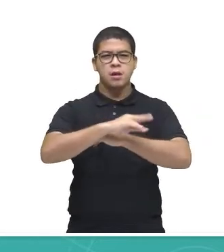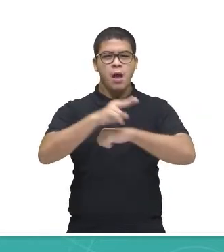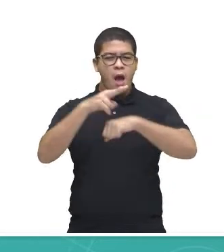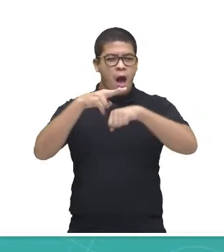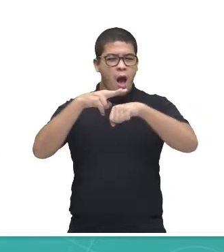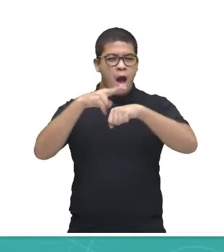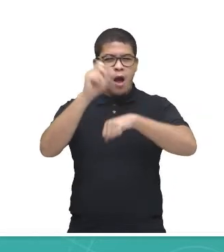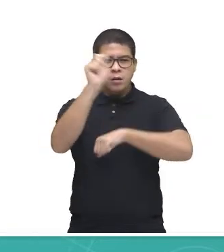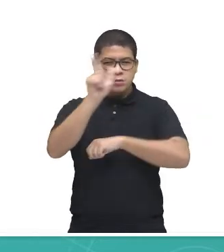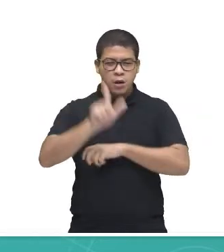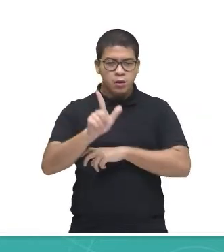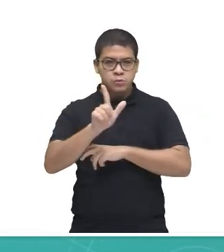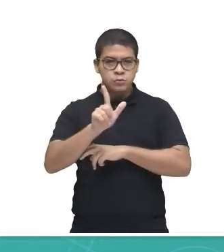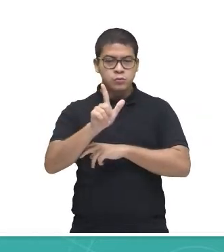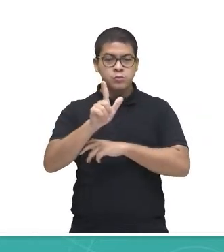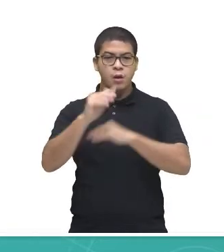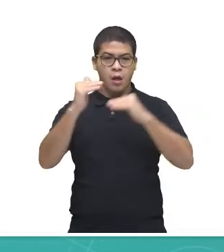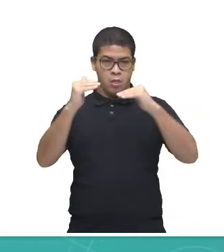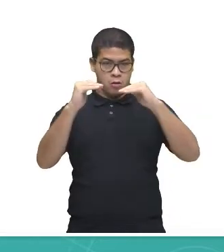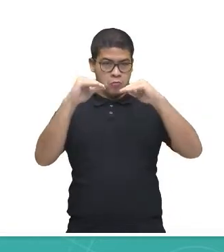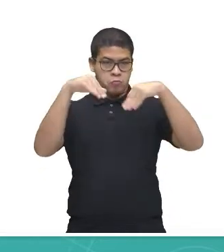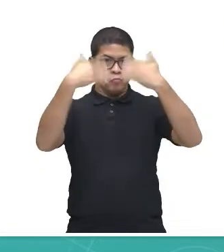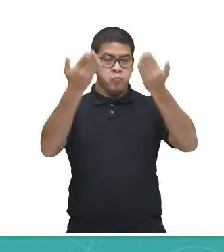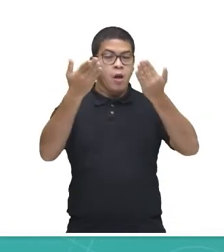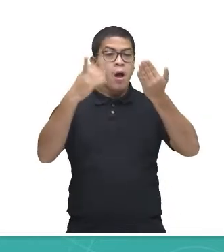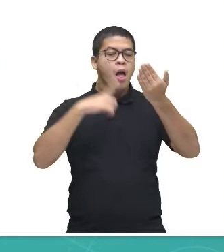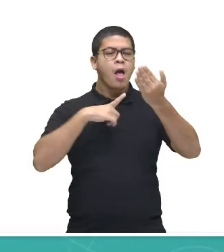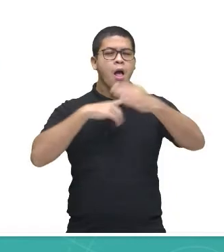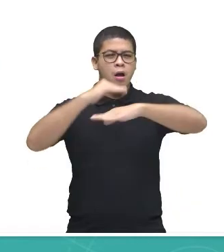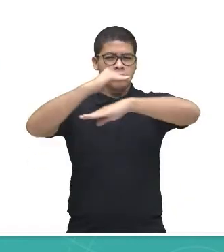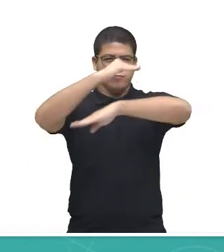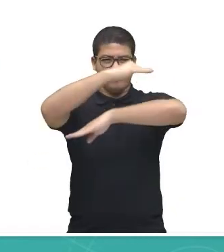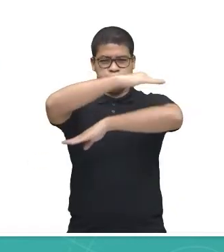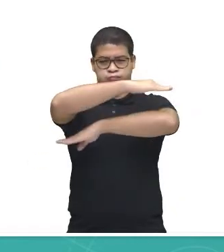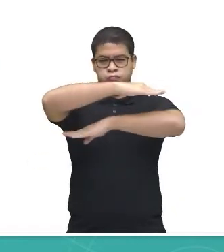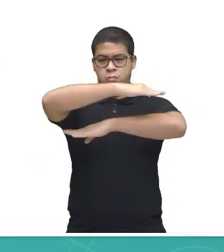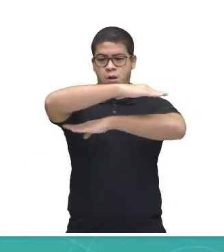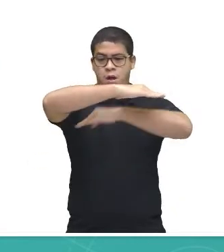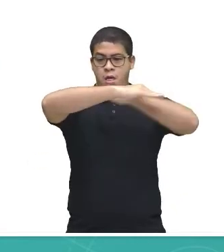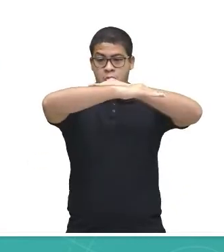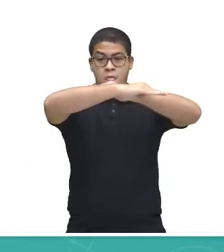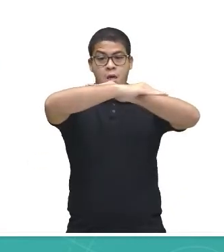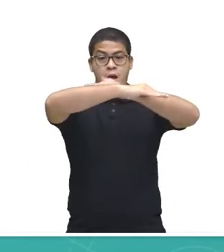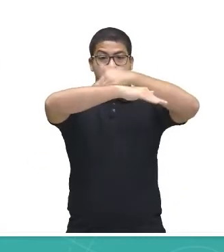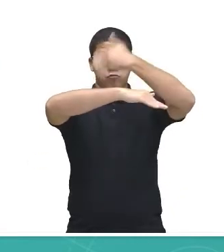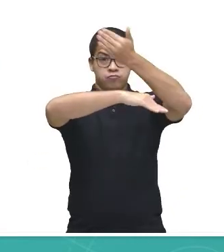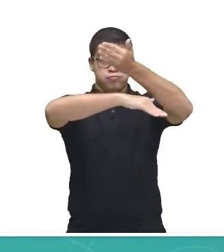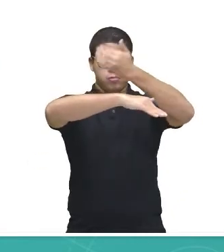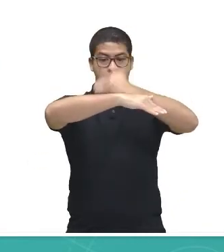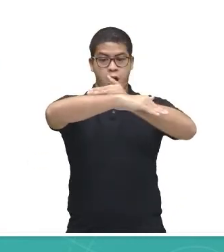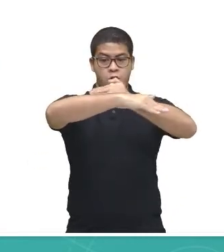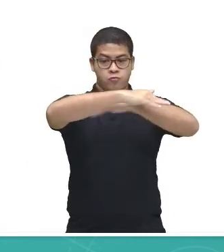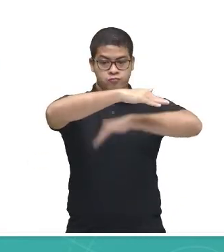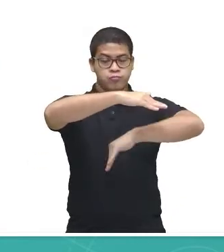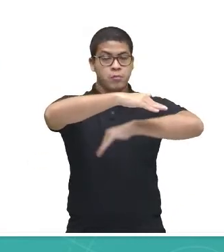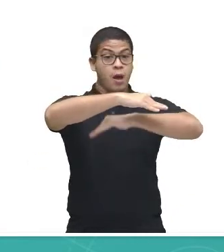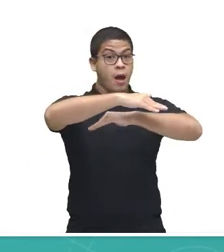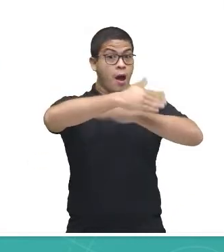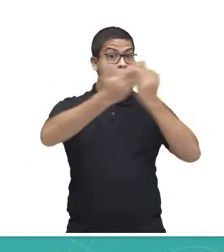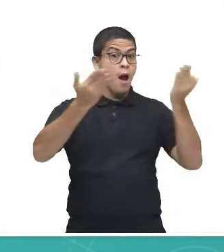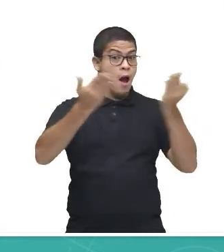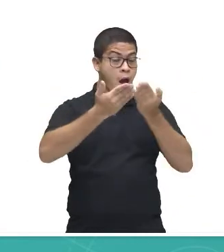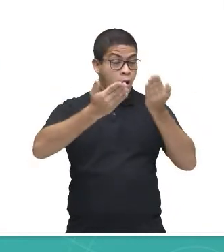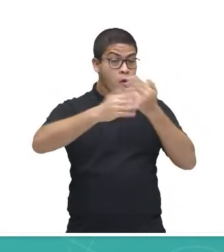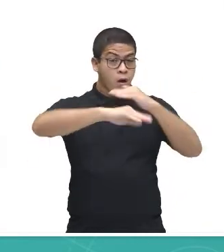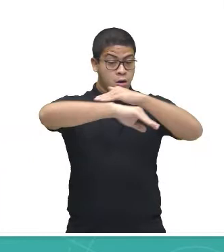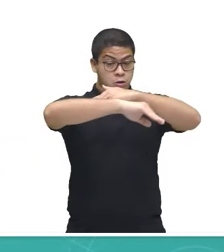externos, e eu tenho esse outro ângulo aqui que eu vou pintar de preto, tá bom? Esses